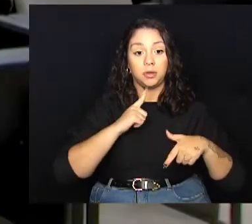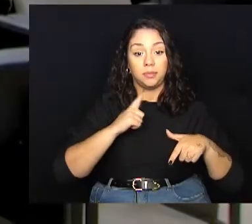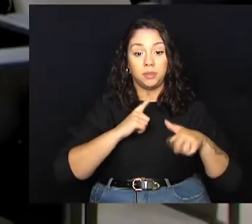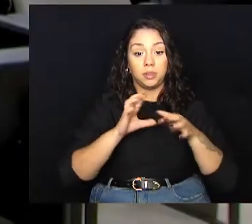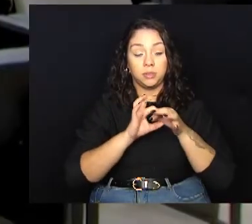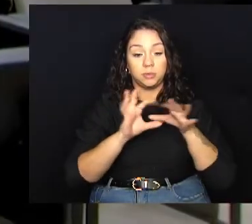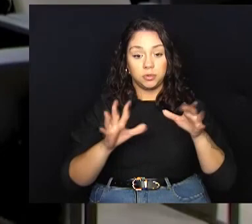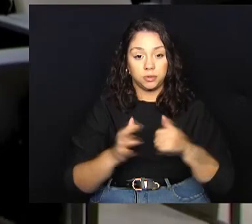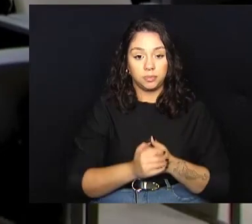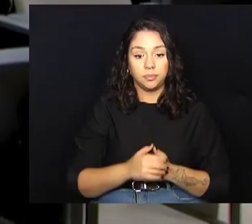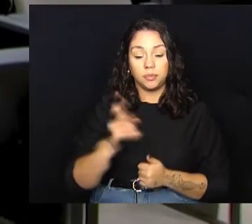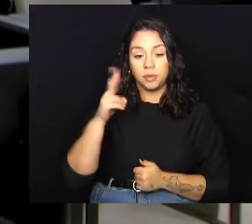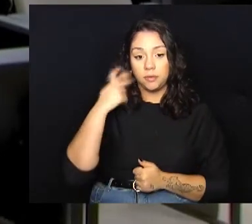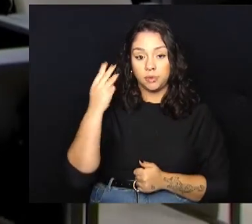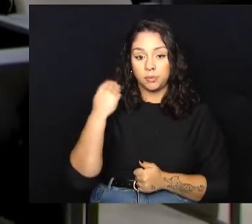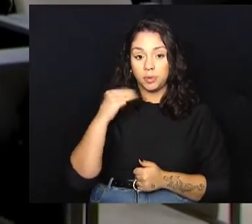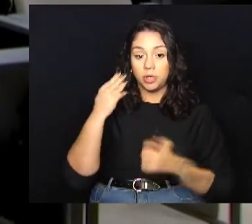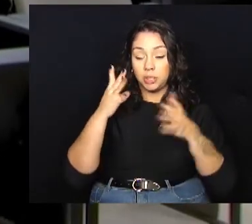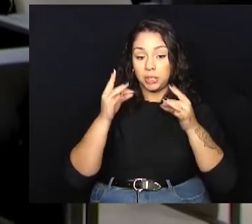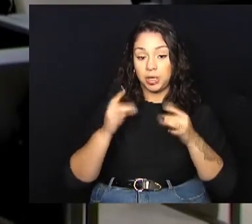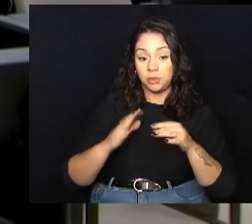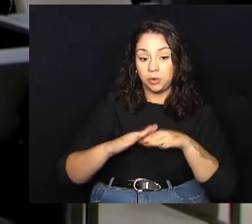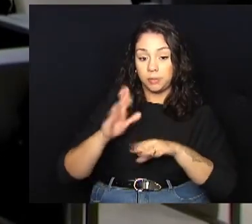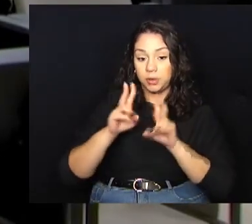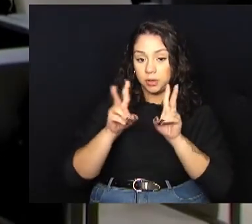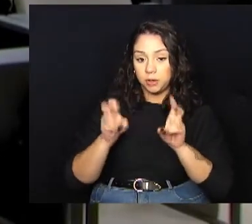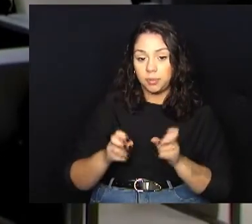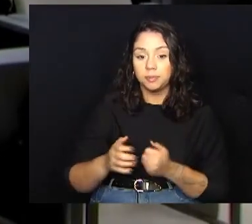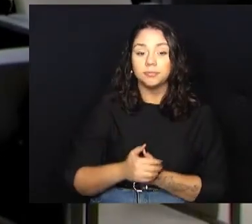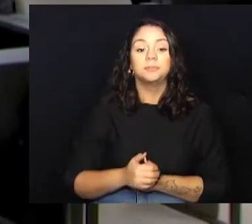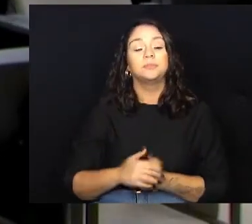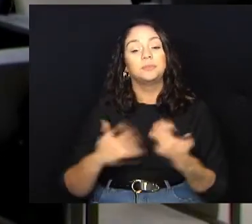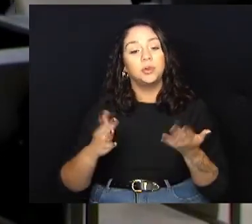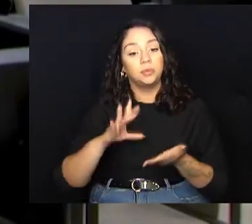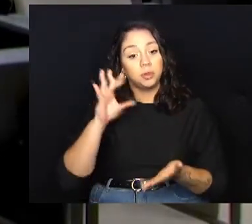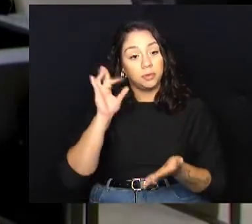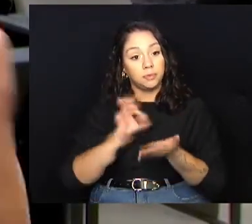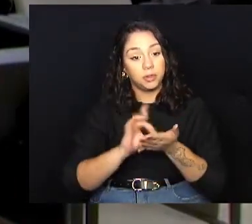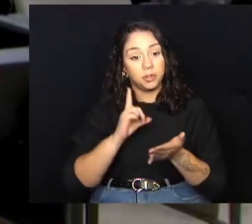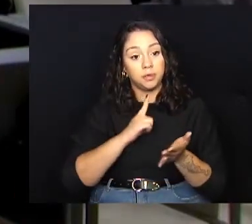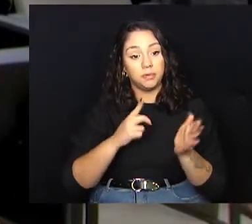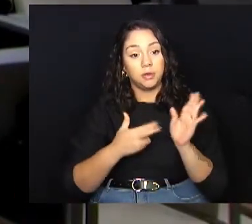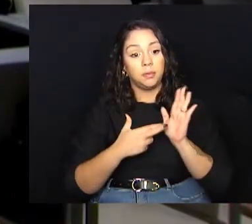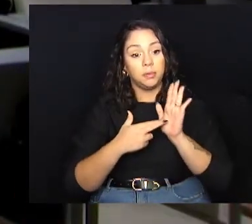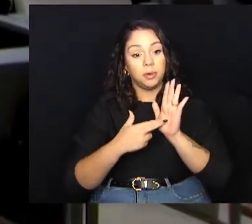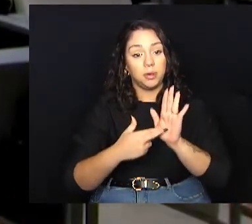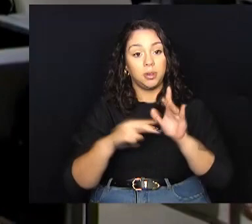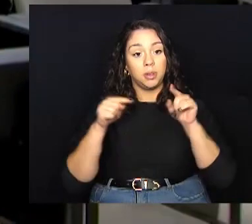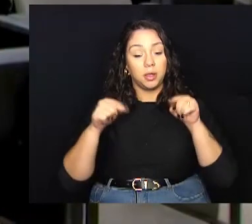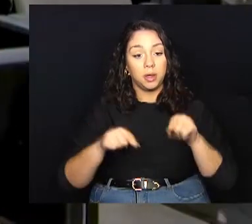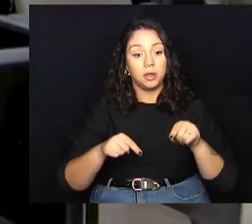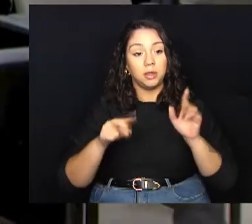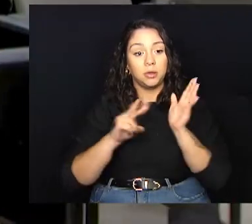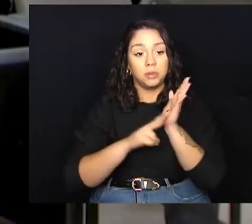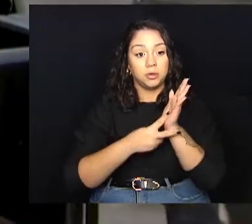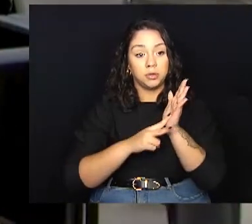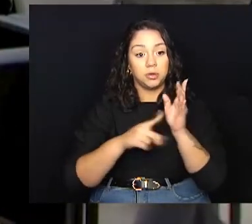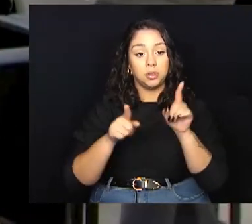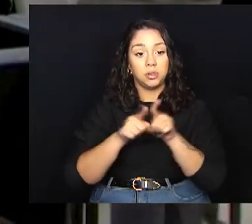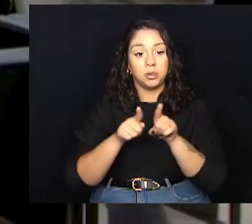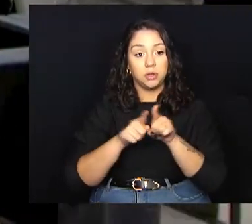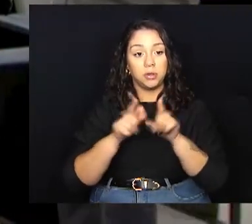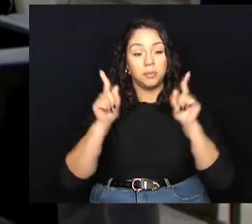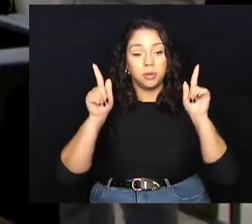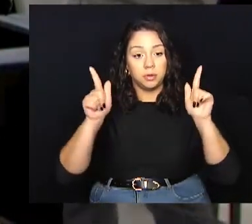Mariana conte deu mais detalhes sobre o assunto na verdade a gente teve a representação aqui do sindicato e dos grevistas